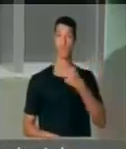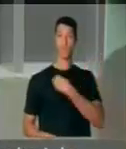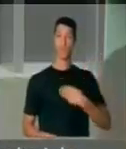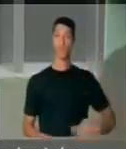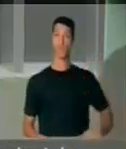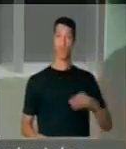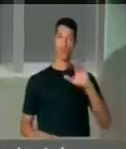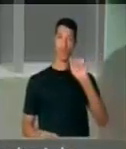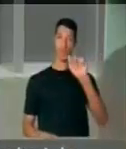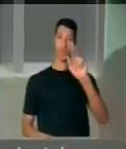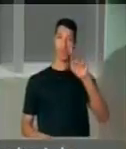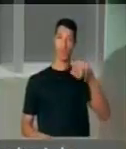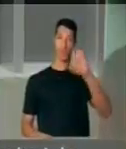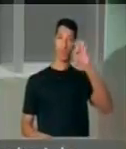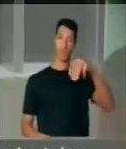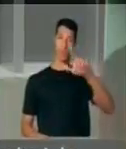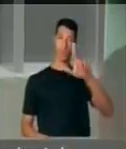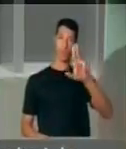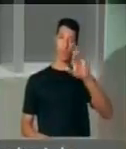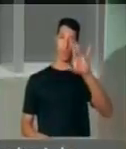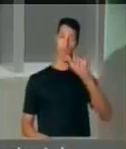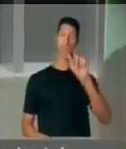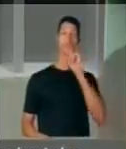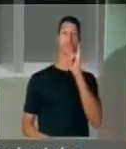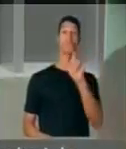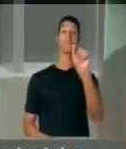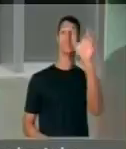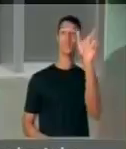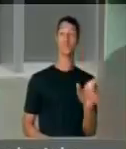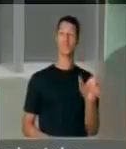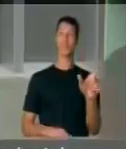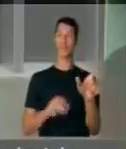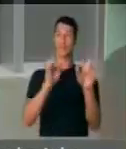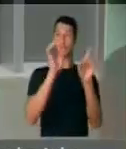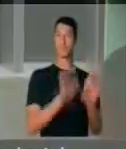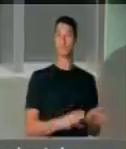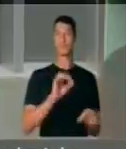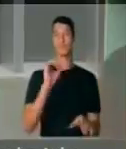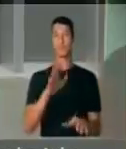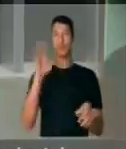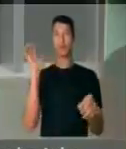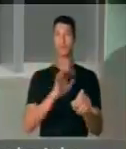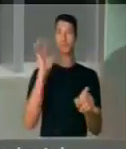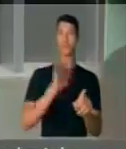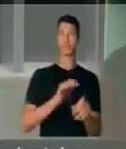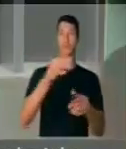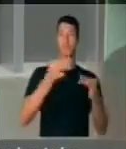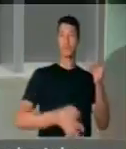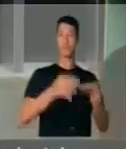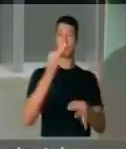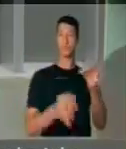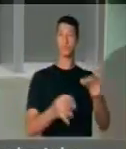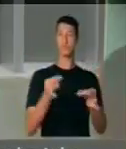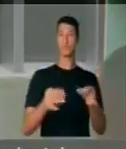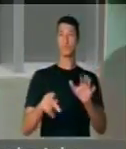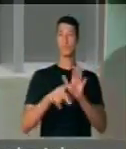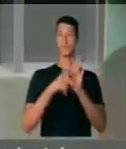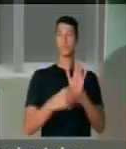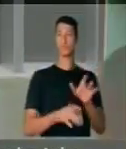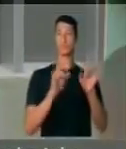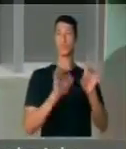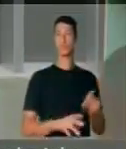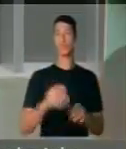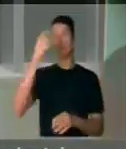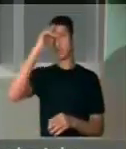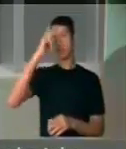ministra Carmen Lúcia, disse que quem desacatar ou agredir um juiz está desacatando